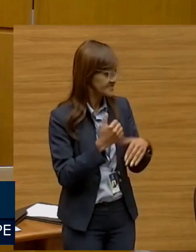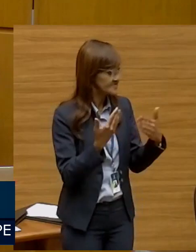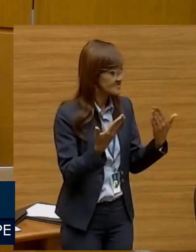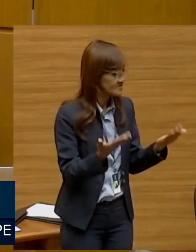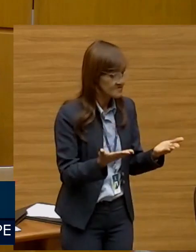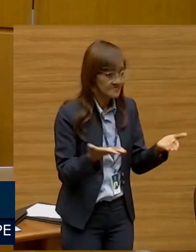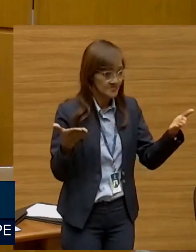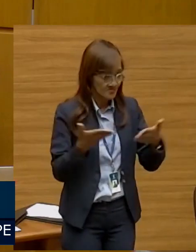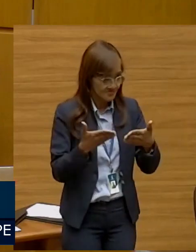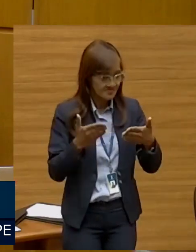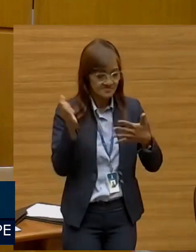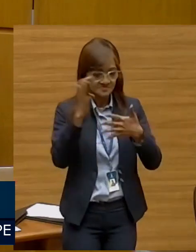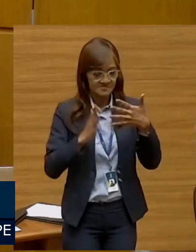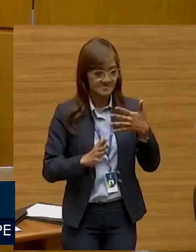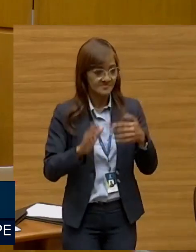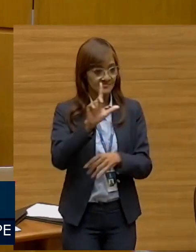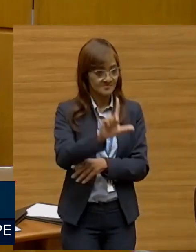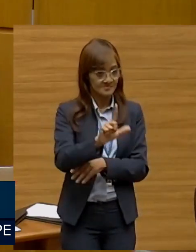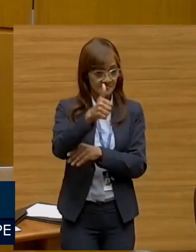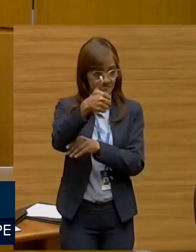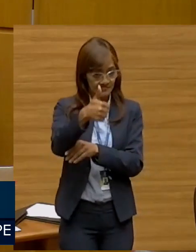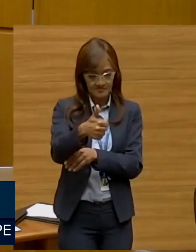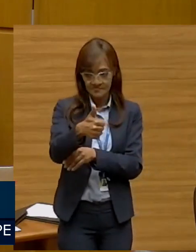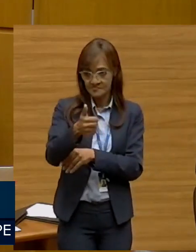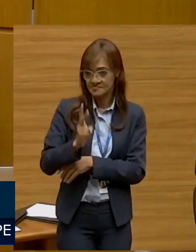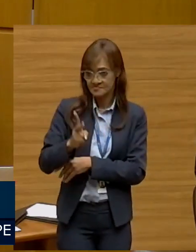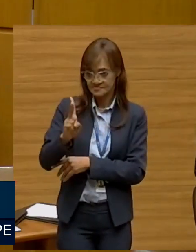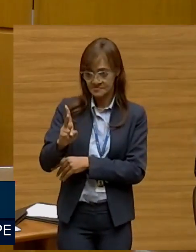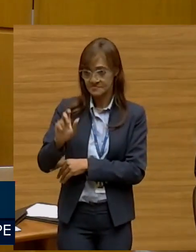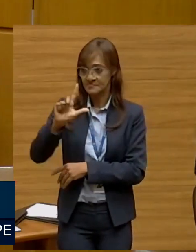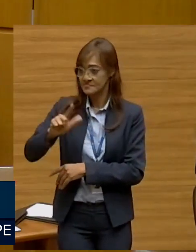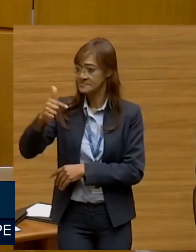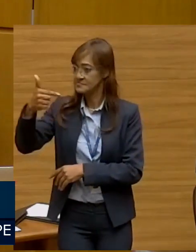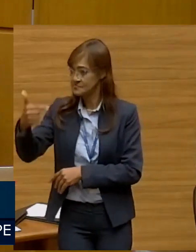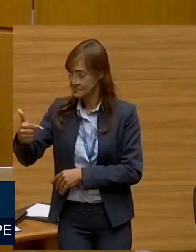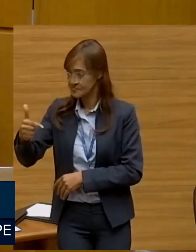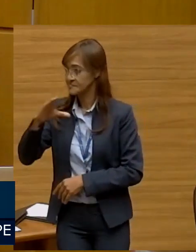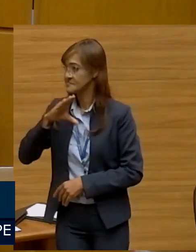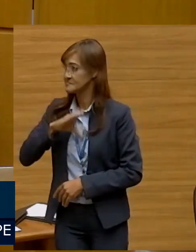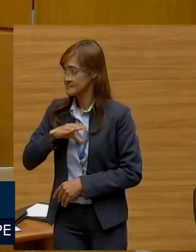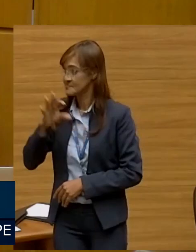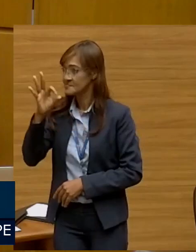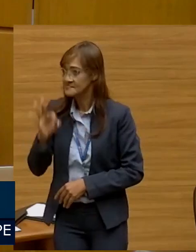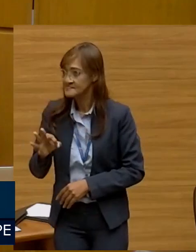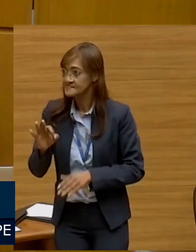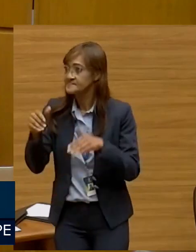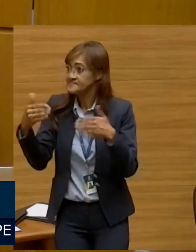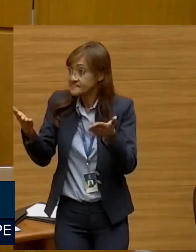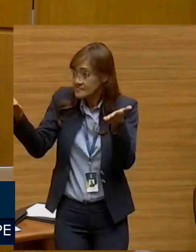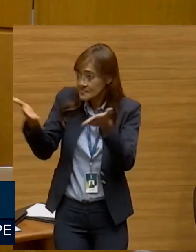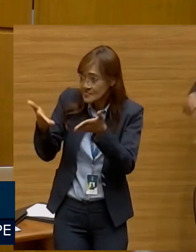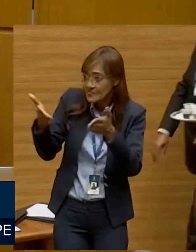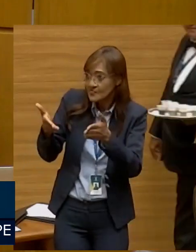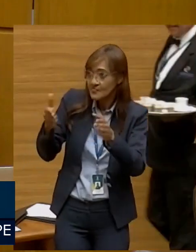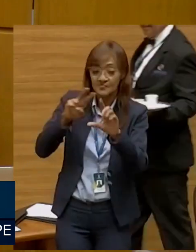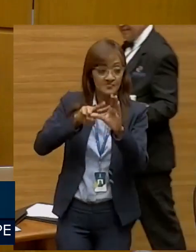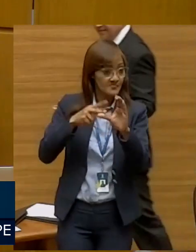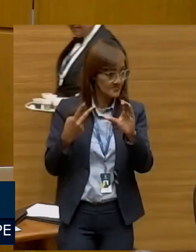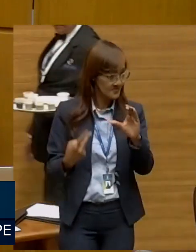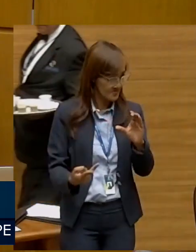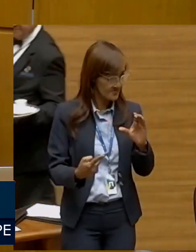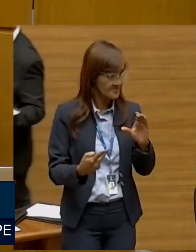a Libras sendo a primeira língua e o português escrito a segunda. O IPAESE hoje ele funciona, né,